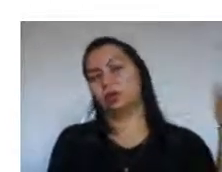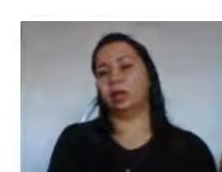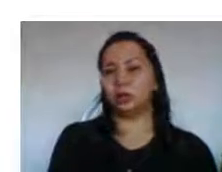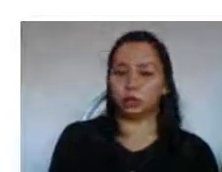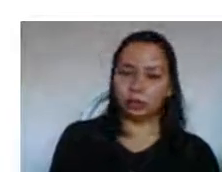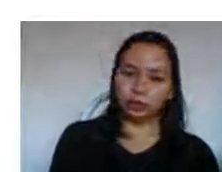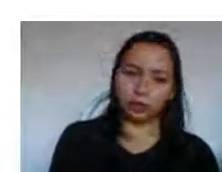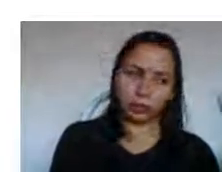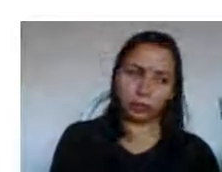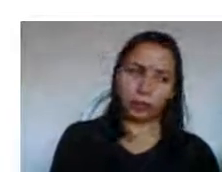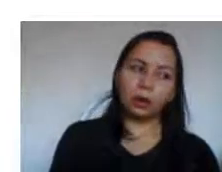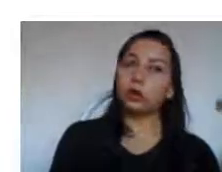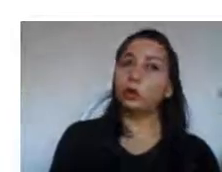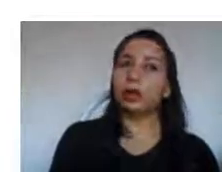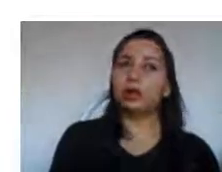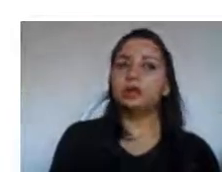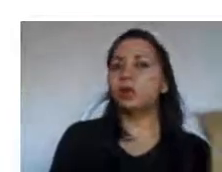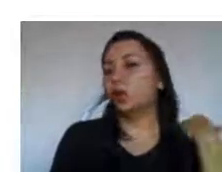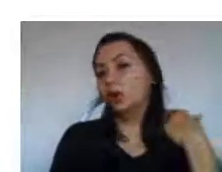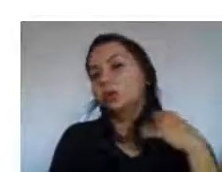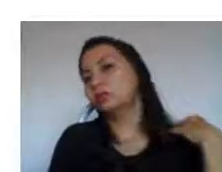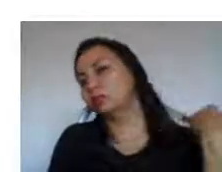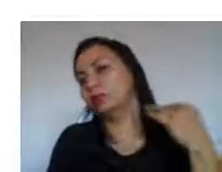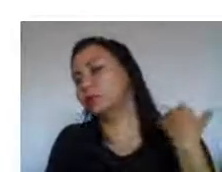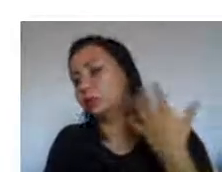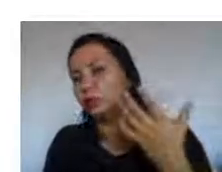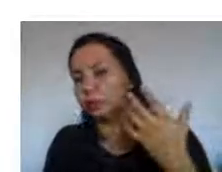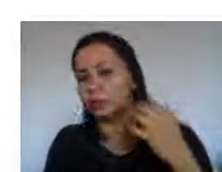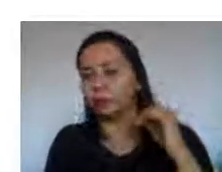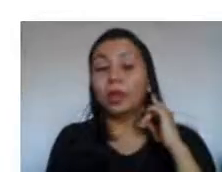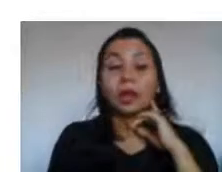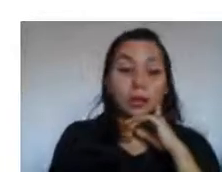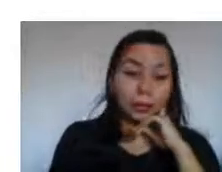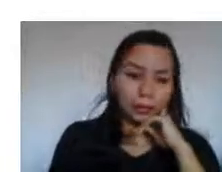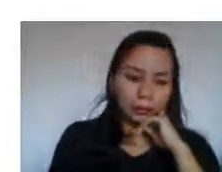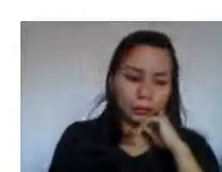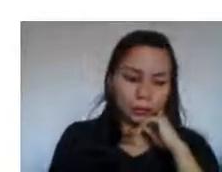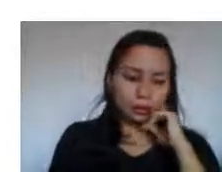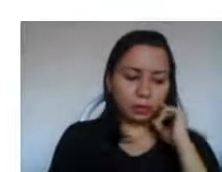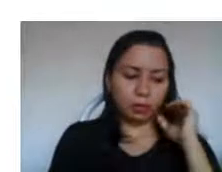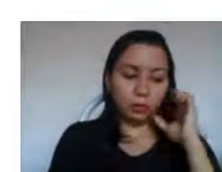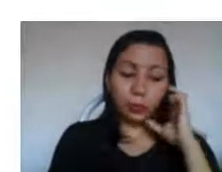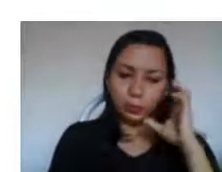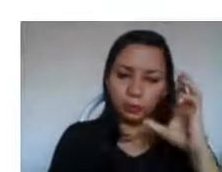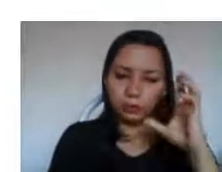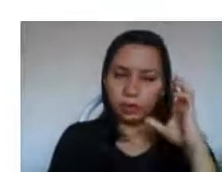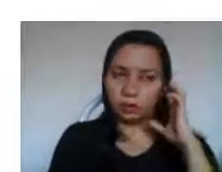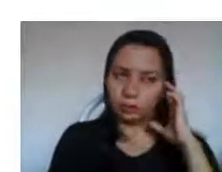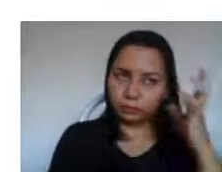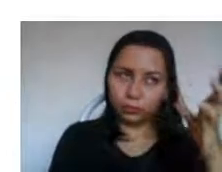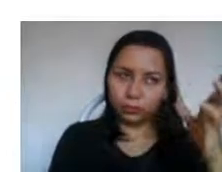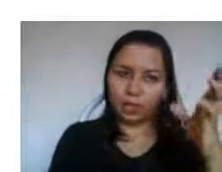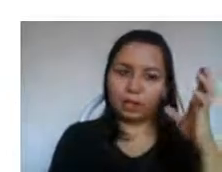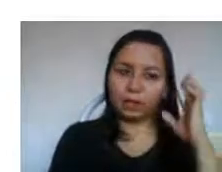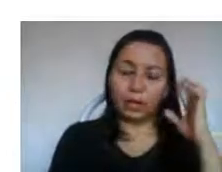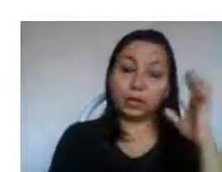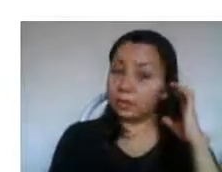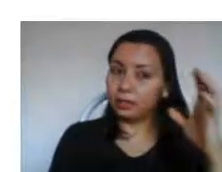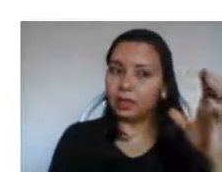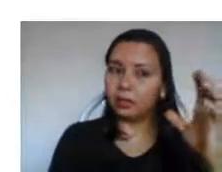assim, de sua origem normal, de como era antes, ou de uma segunda origem. E aí, o que que acontece? Eu vou pedir para vocês